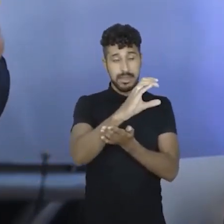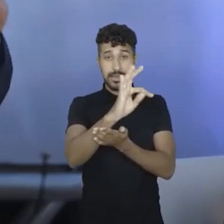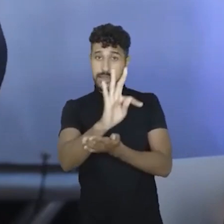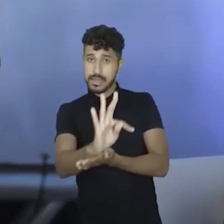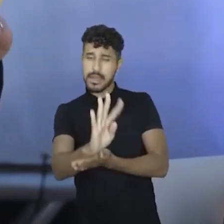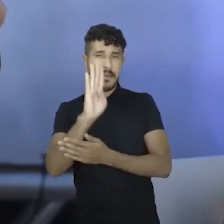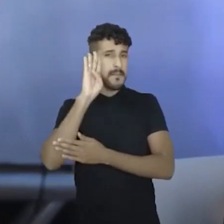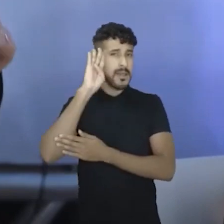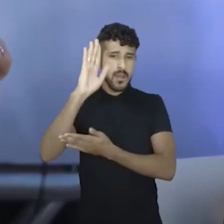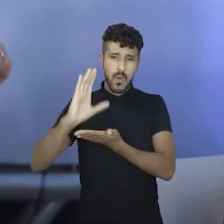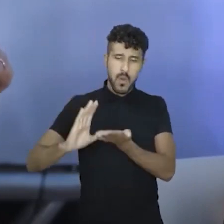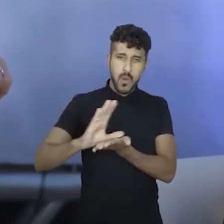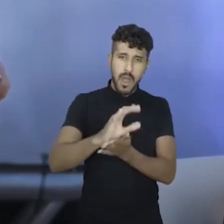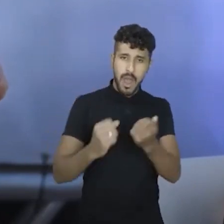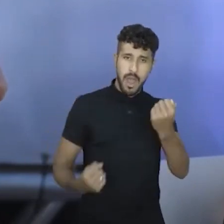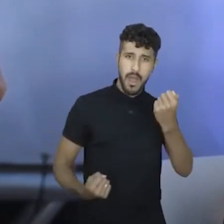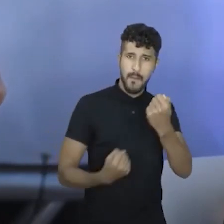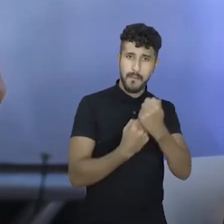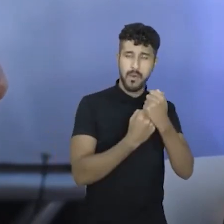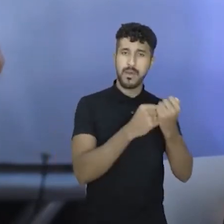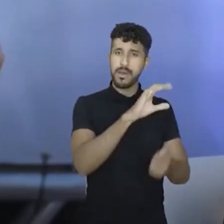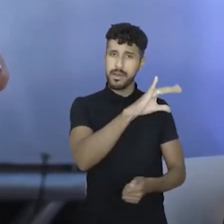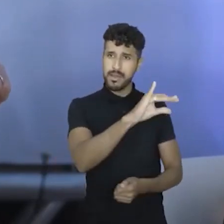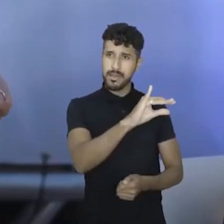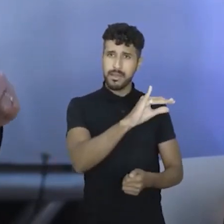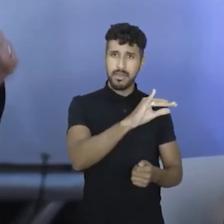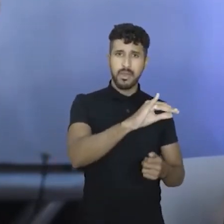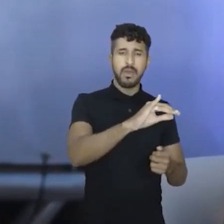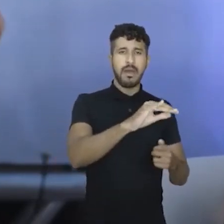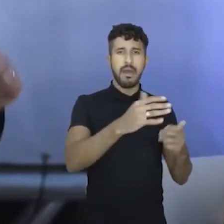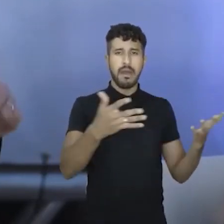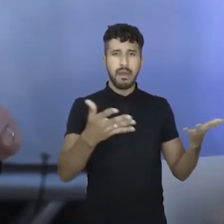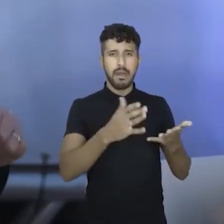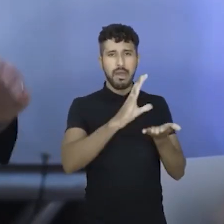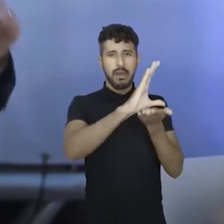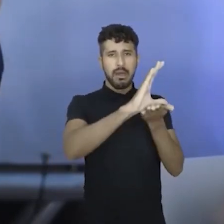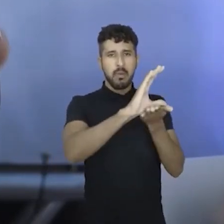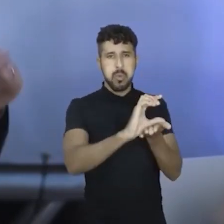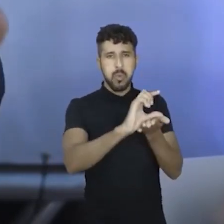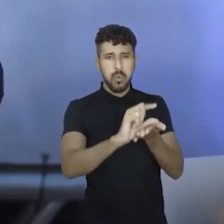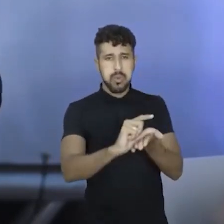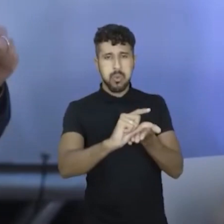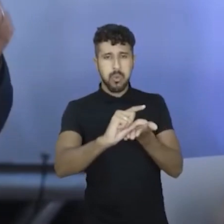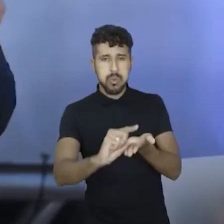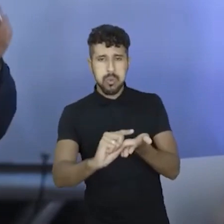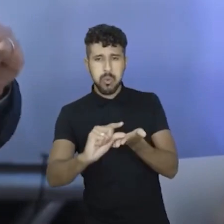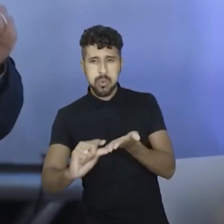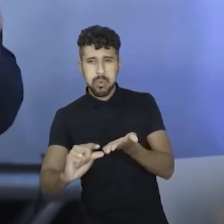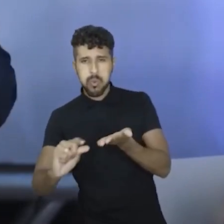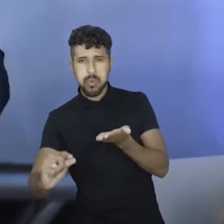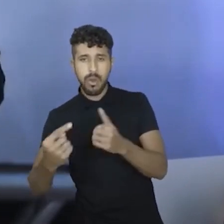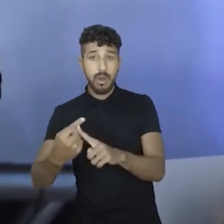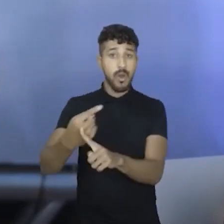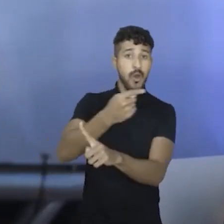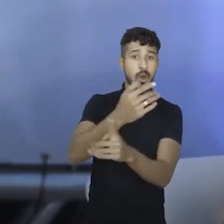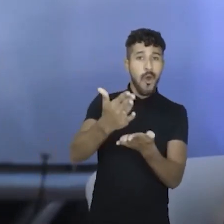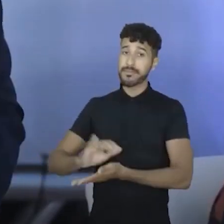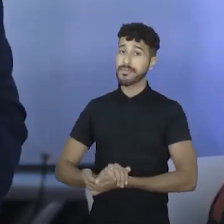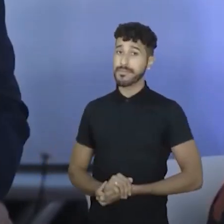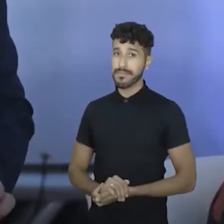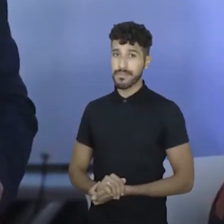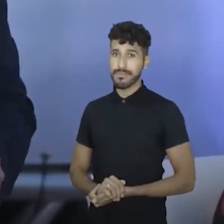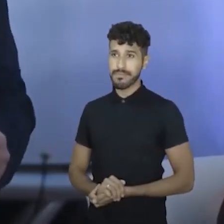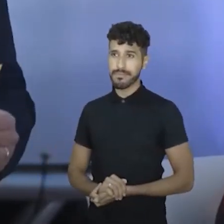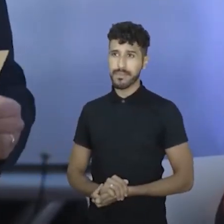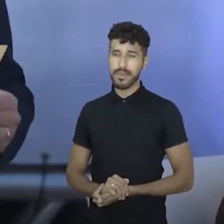principal fundo de apoio à ciência, passou a ser fortemente contingenciado desde o golpe de 2016.